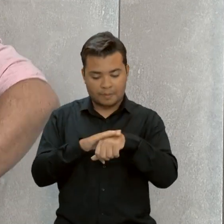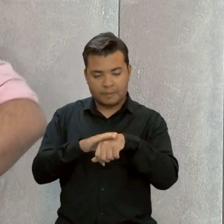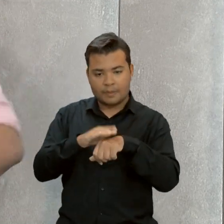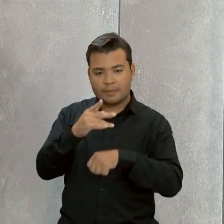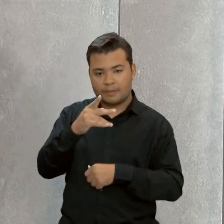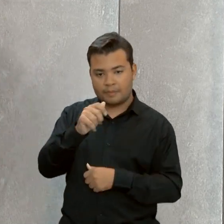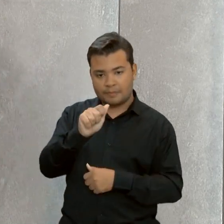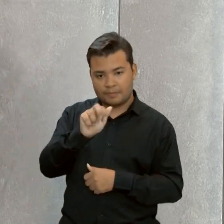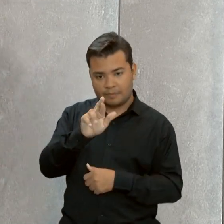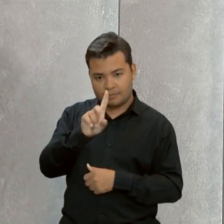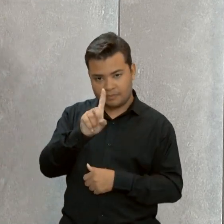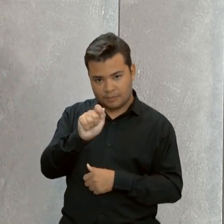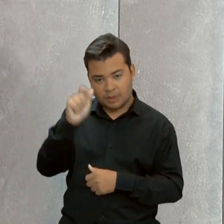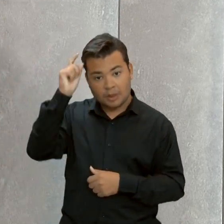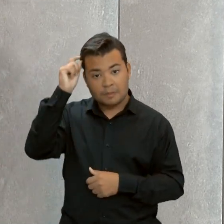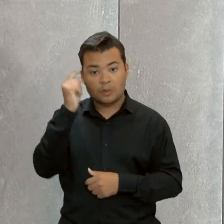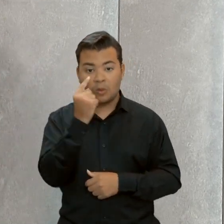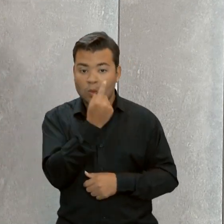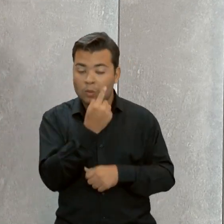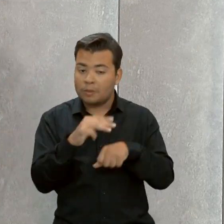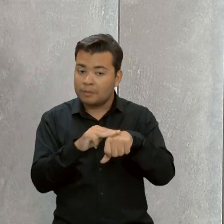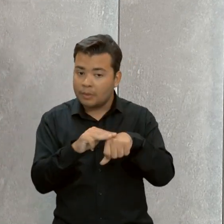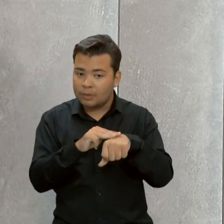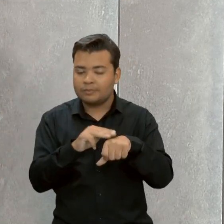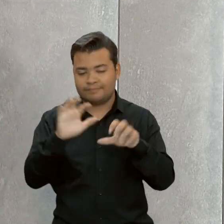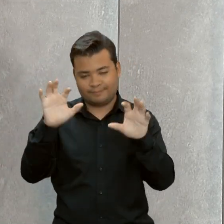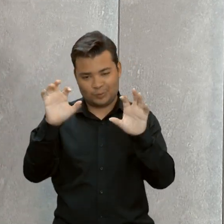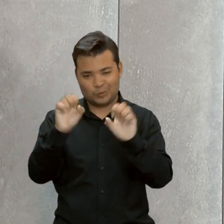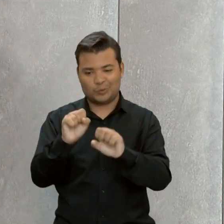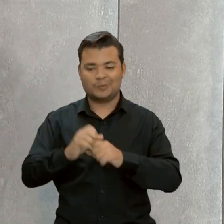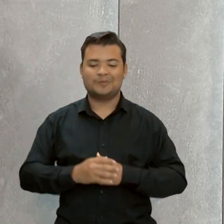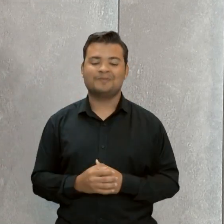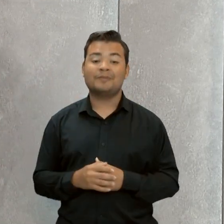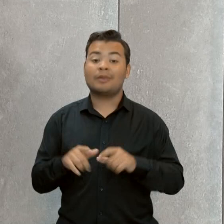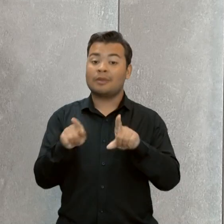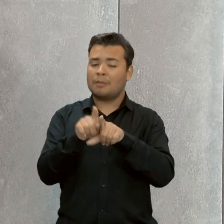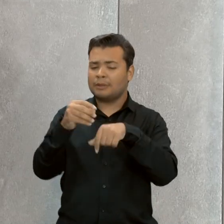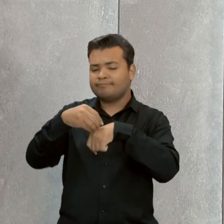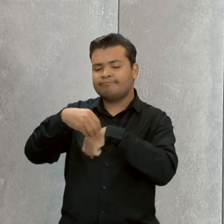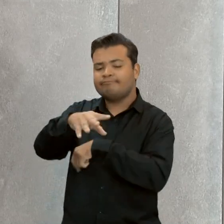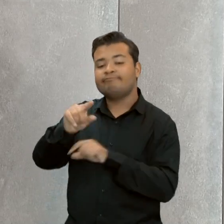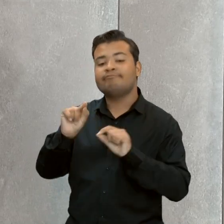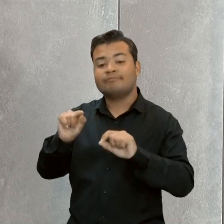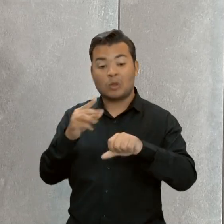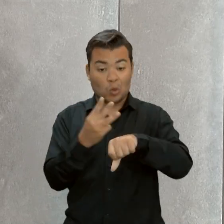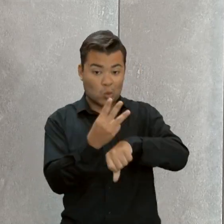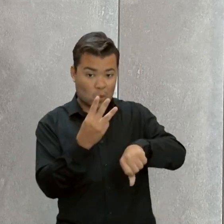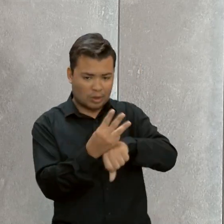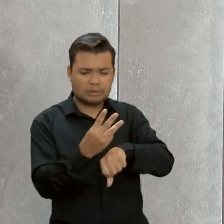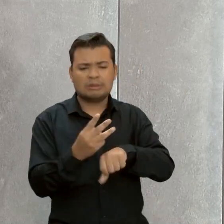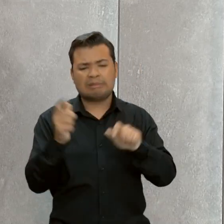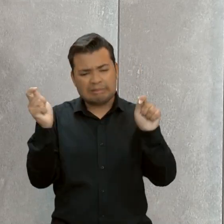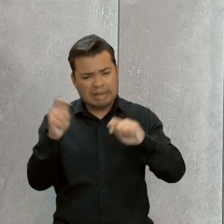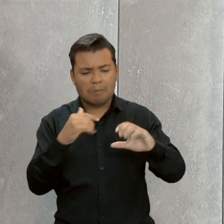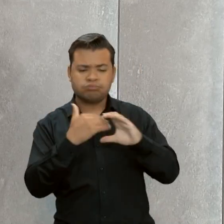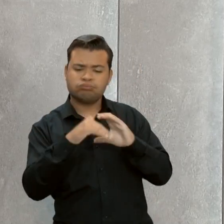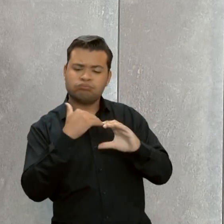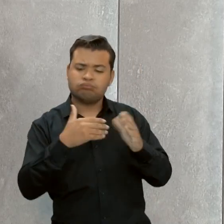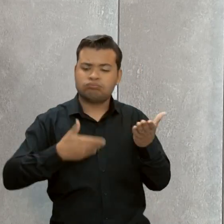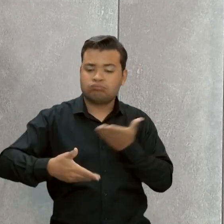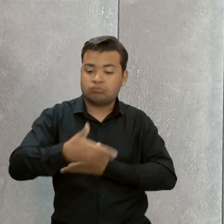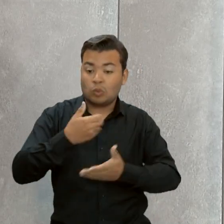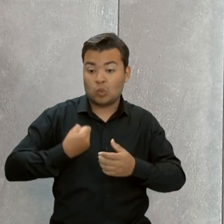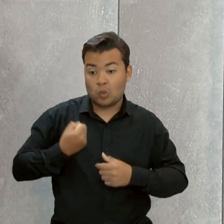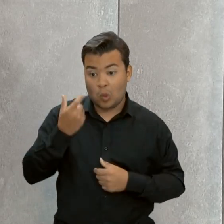cabelos e olhos castanhos escuros. E eu quero também te lembrar de participar com a gente por meio do nosso WhatsApp, o número é o